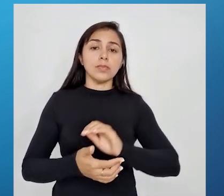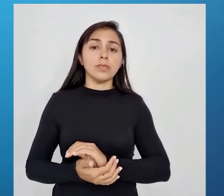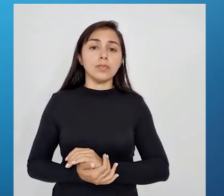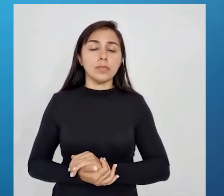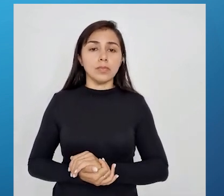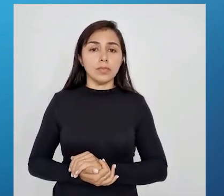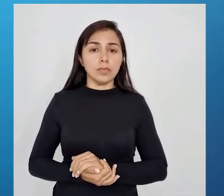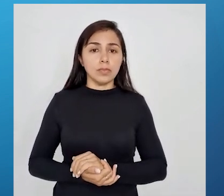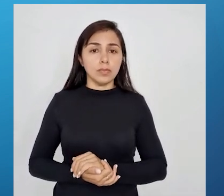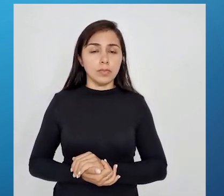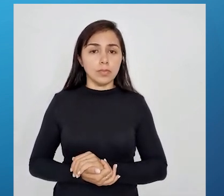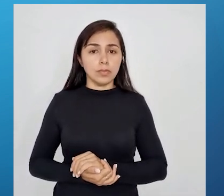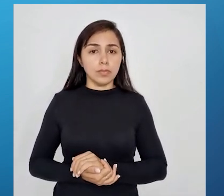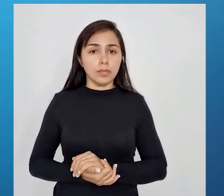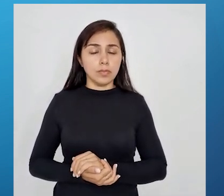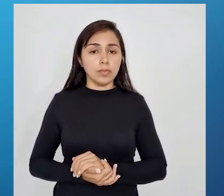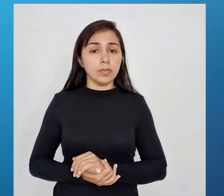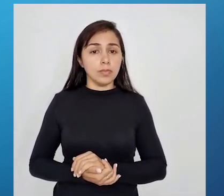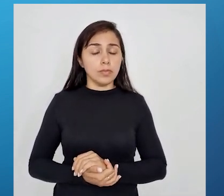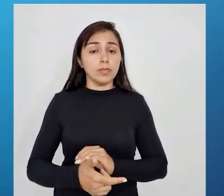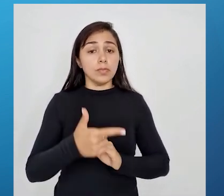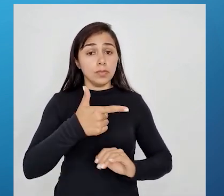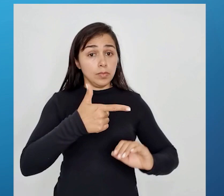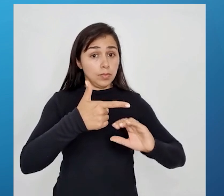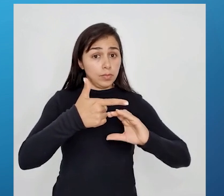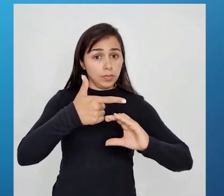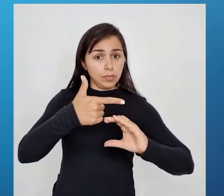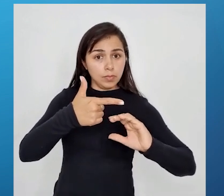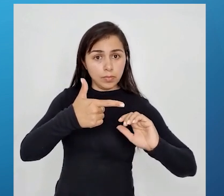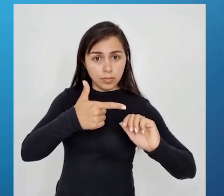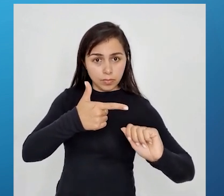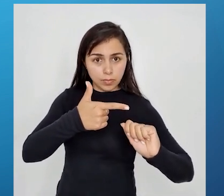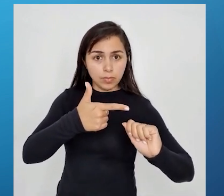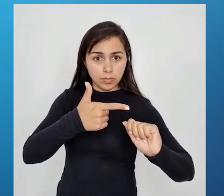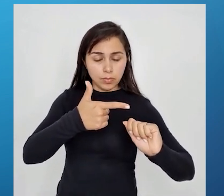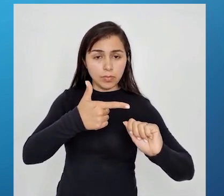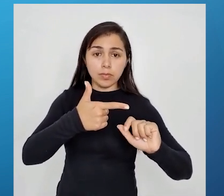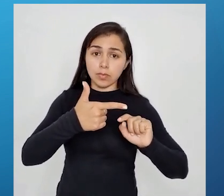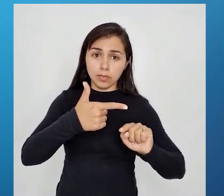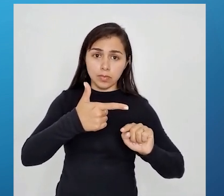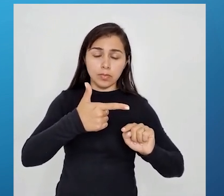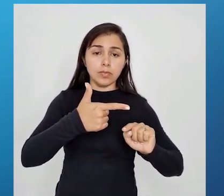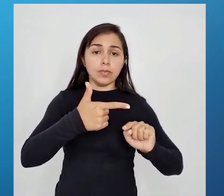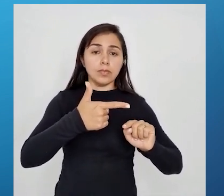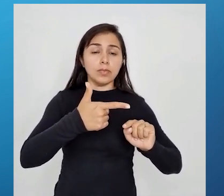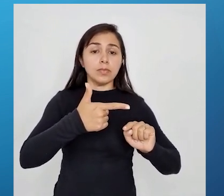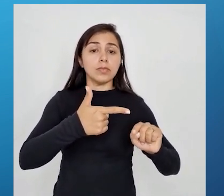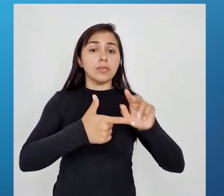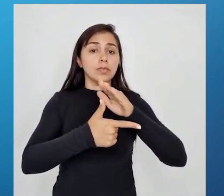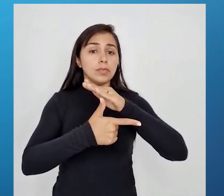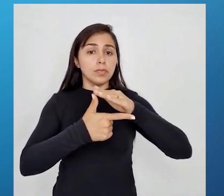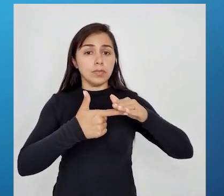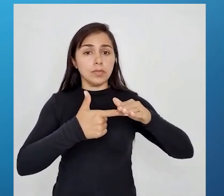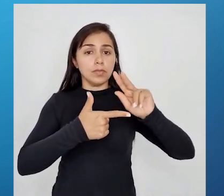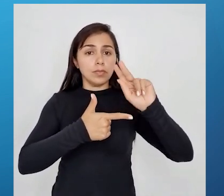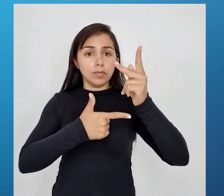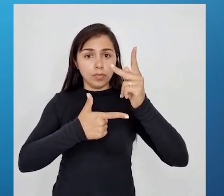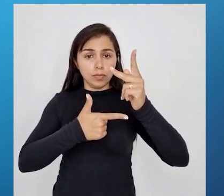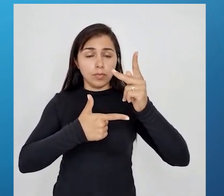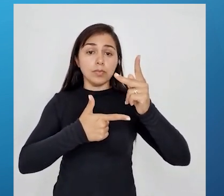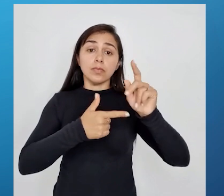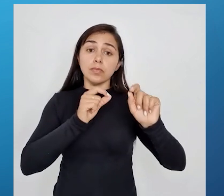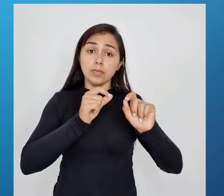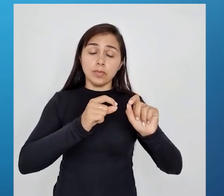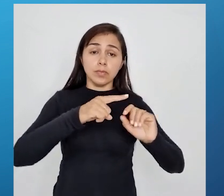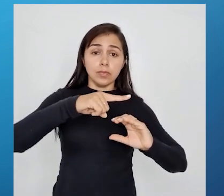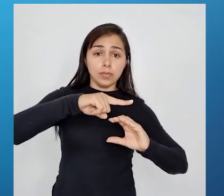aqui para você. Cateto adjacente a θ e hipotenusa. Adjacente a